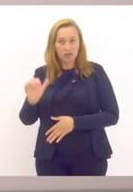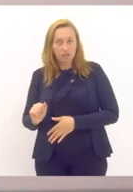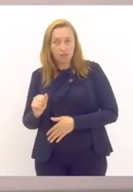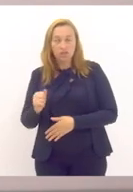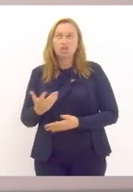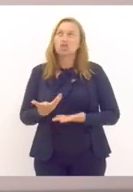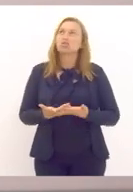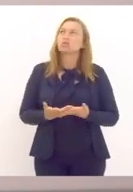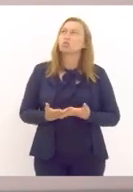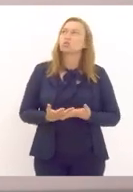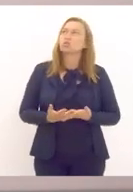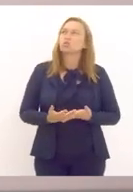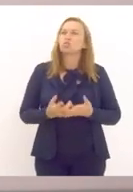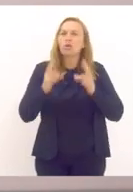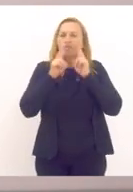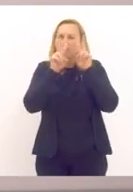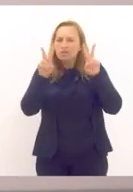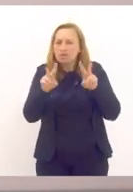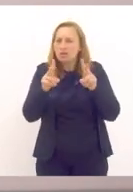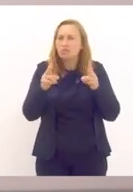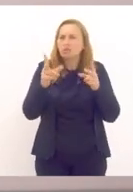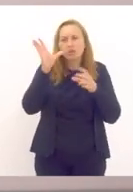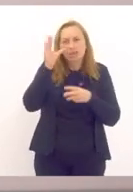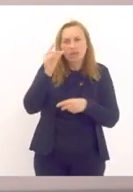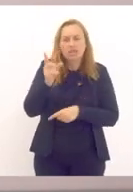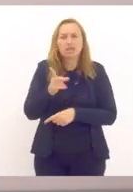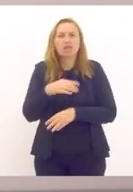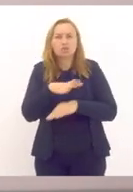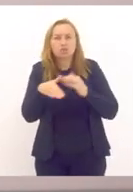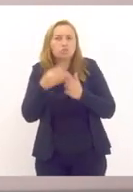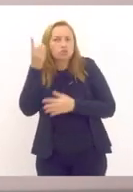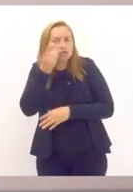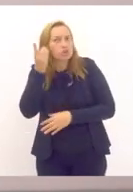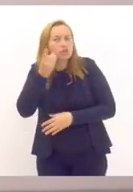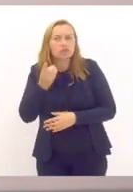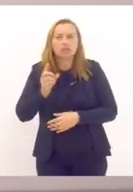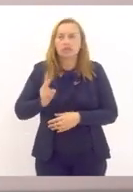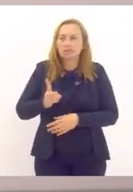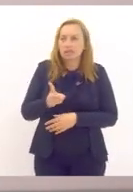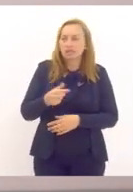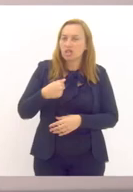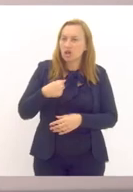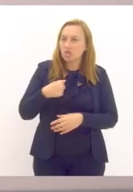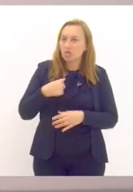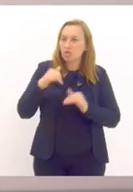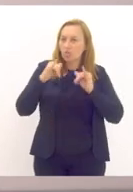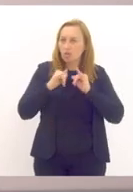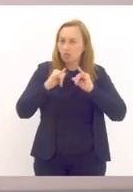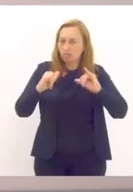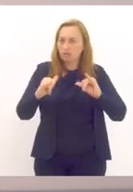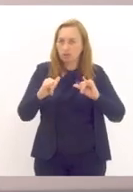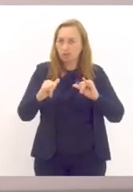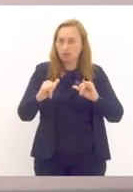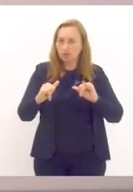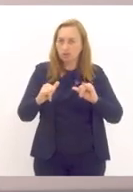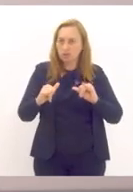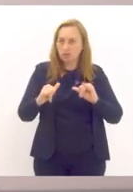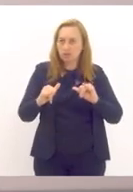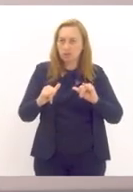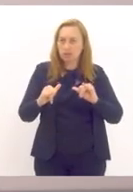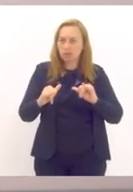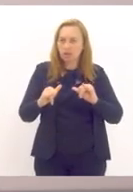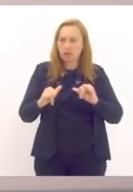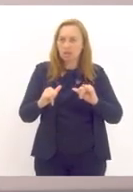no ponto onde, em especial, interessa aos deputados. Toda vez que eu lançasse uma nota de receita, quase que imediatamente vem um